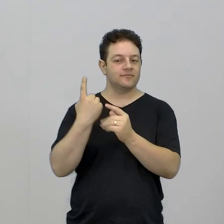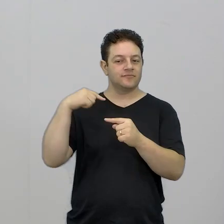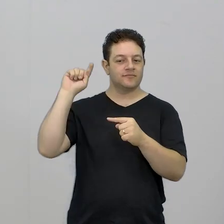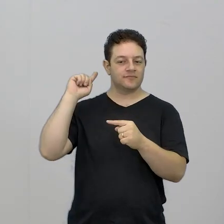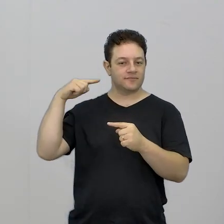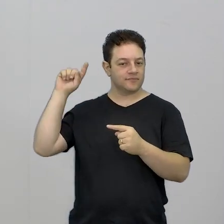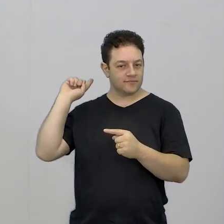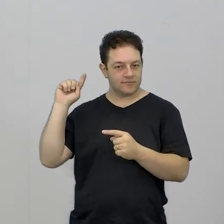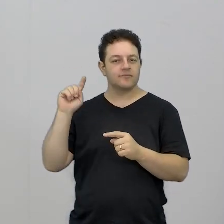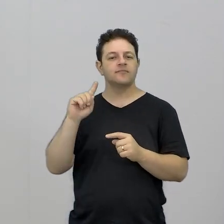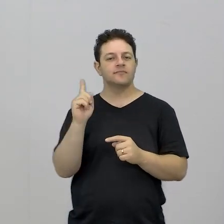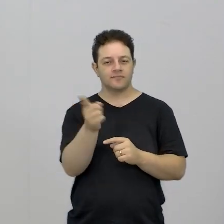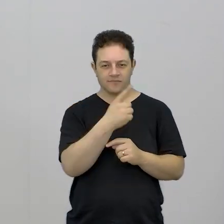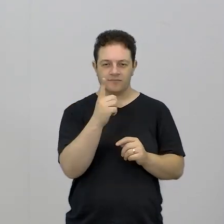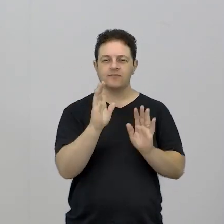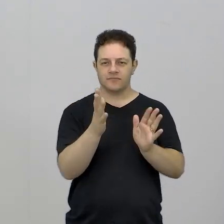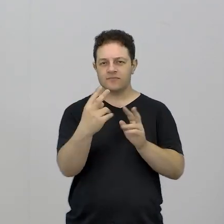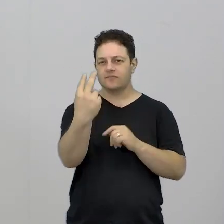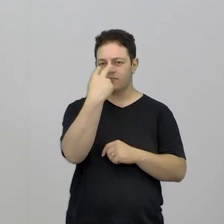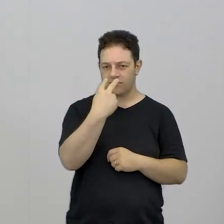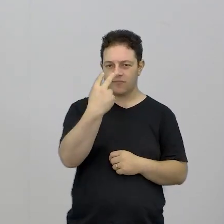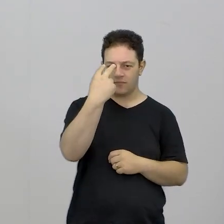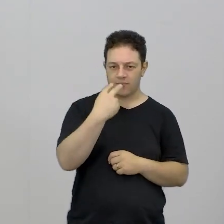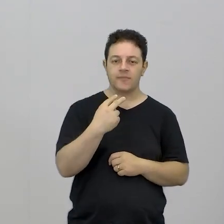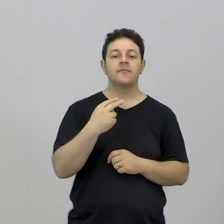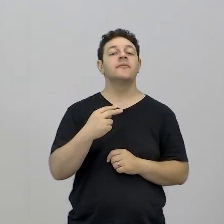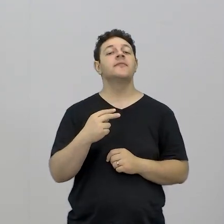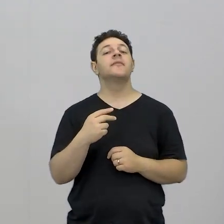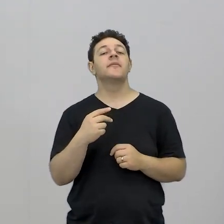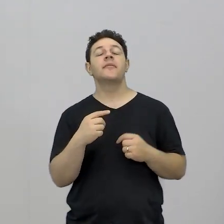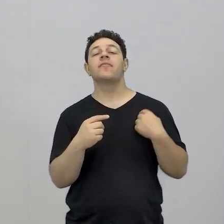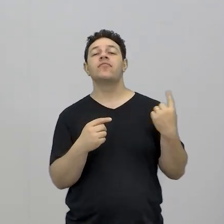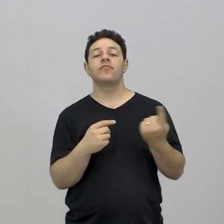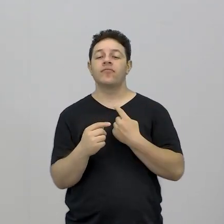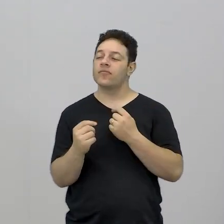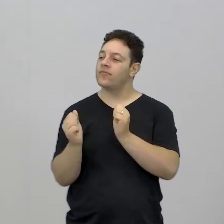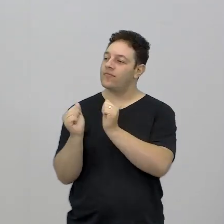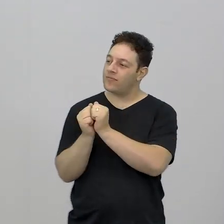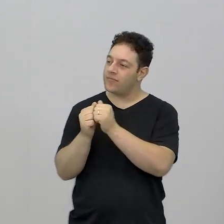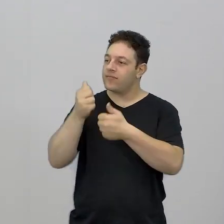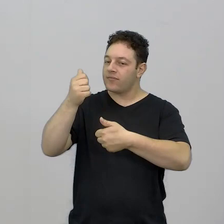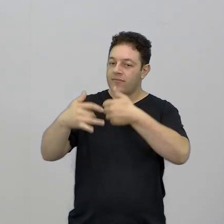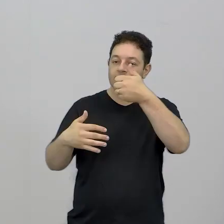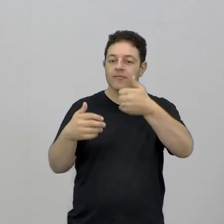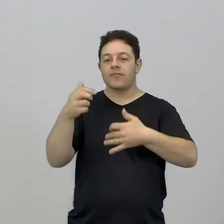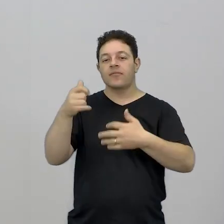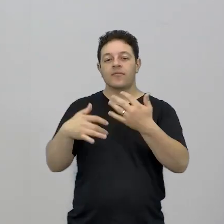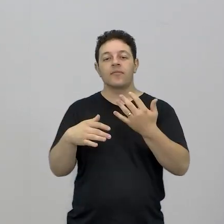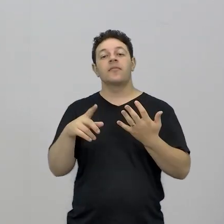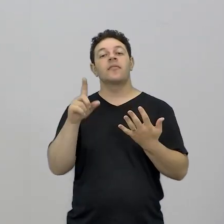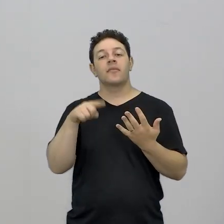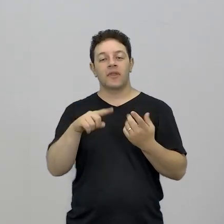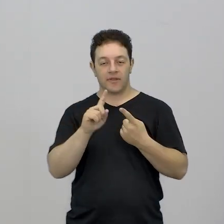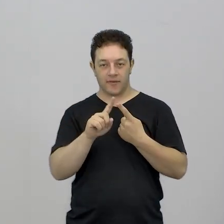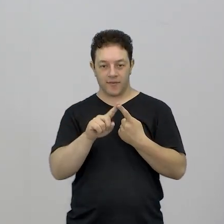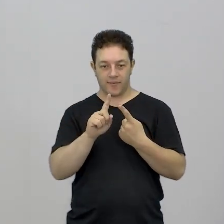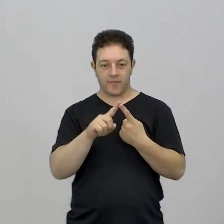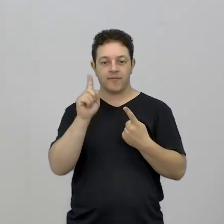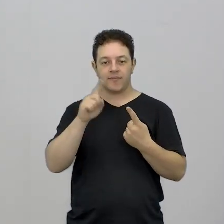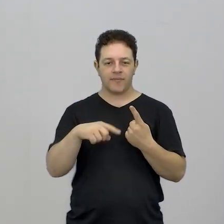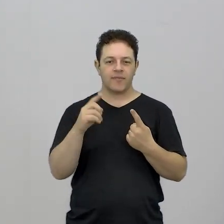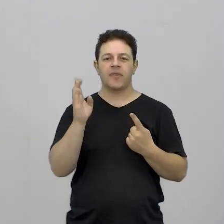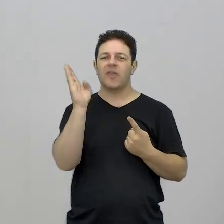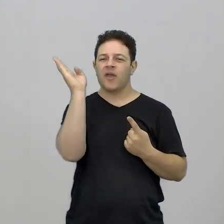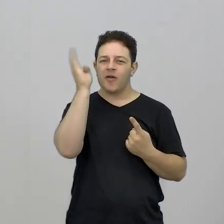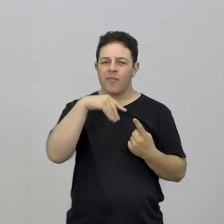né, pessoal, vocês aí que nos acompanharam, a gente falou, né, Evê, olha só, da síndrome da má absorção